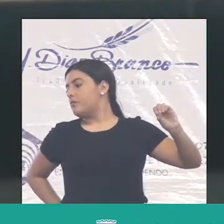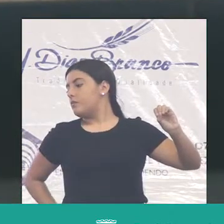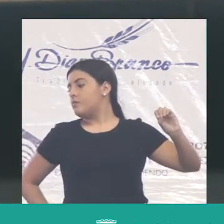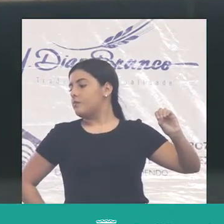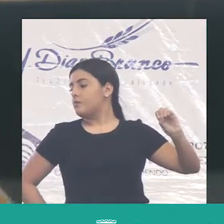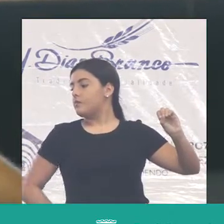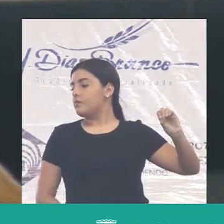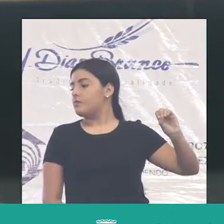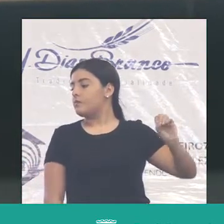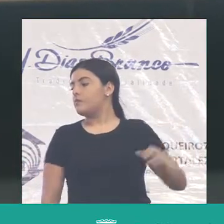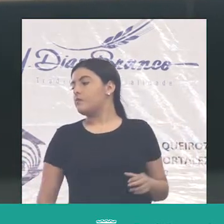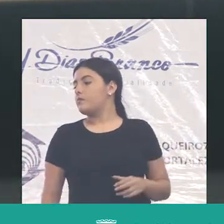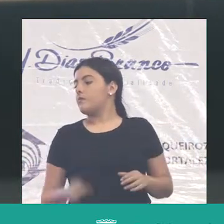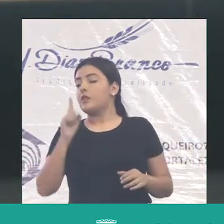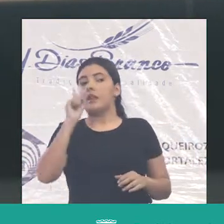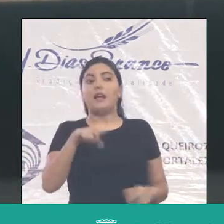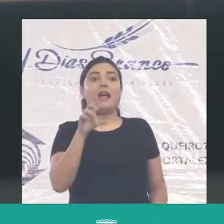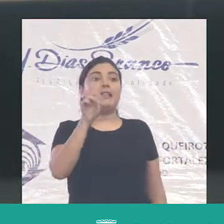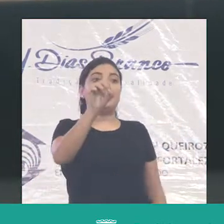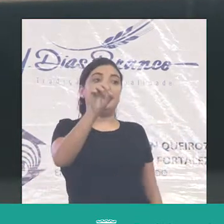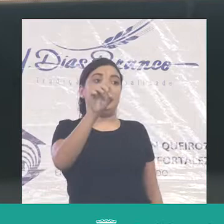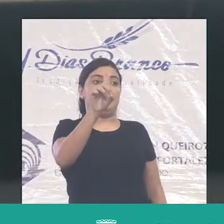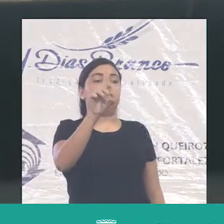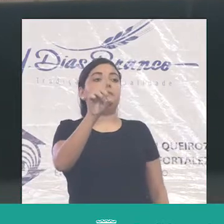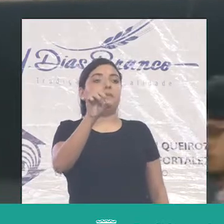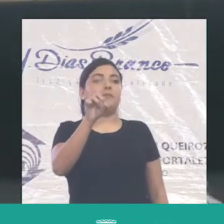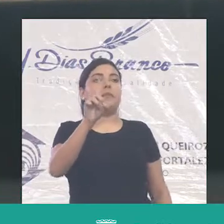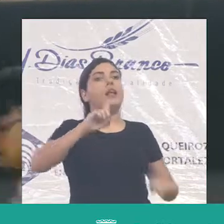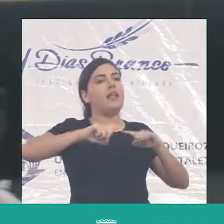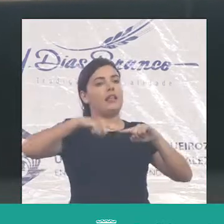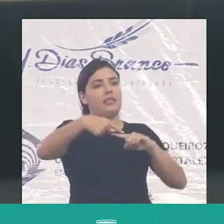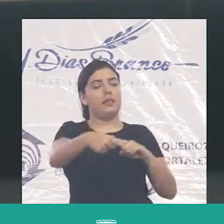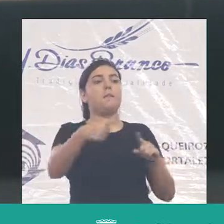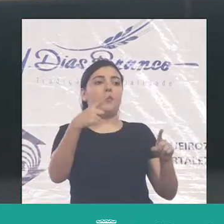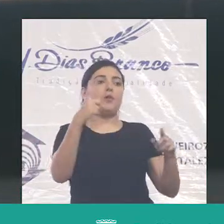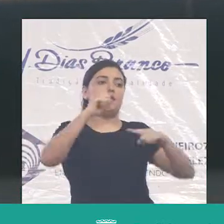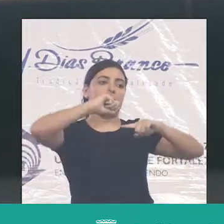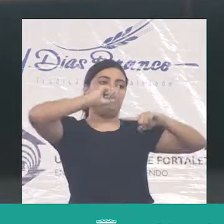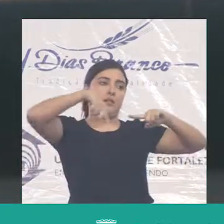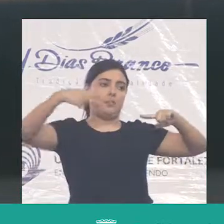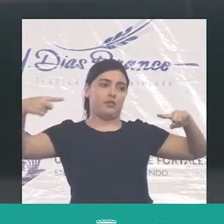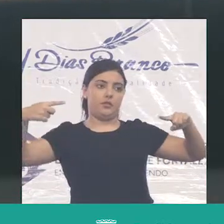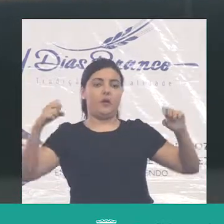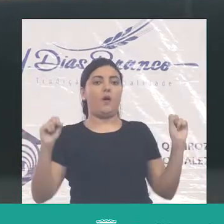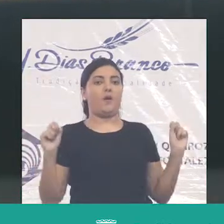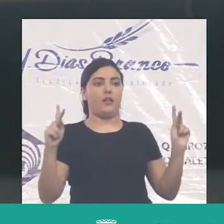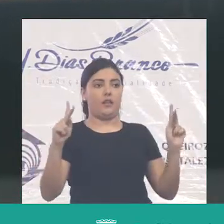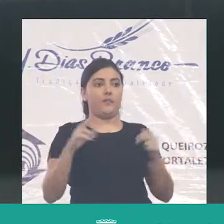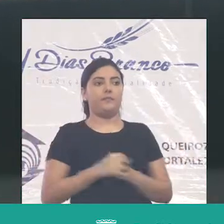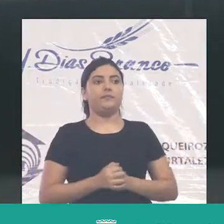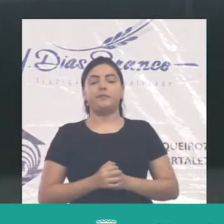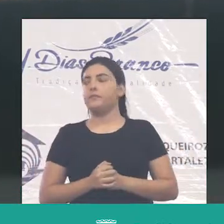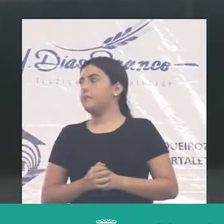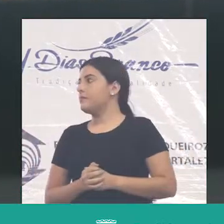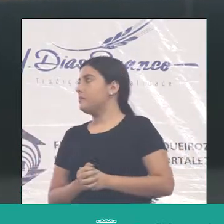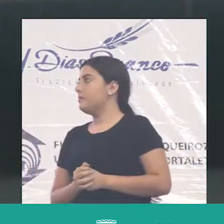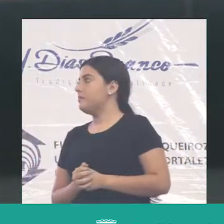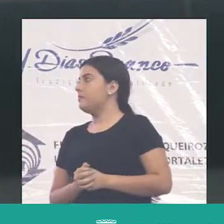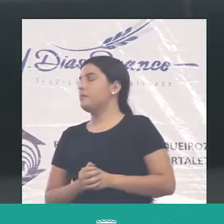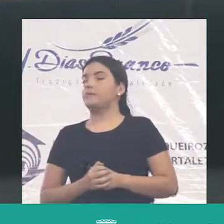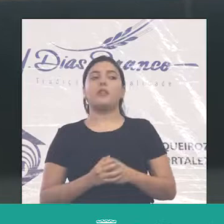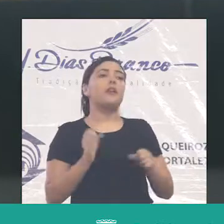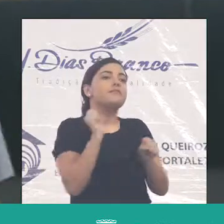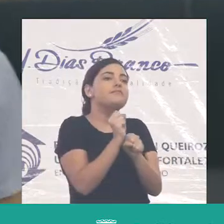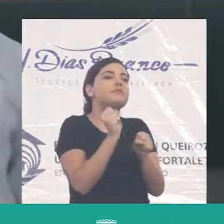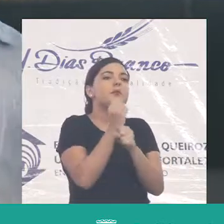a 10ª, o gabarito é D de dado. Depois vocês vão encontrar isso no material. 9ª é C e a 10ª D de dado.